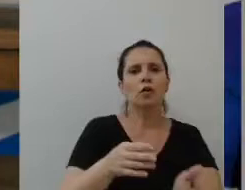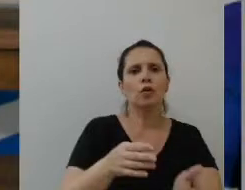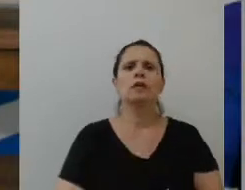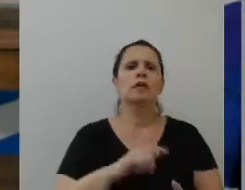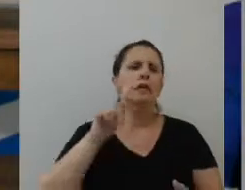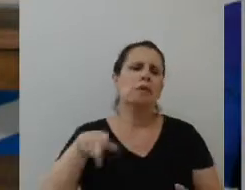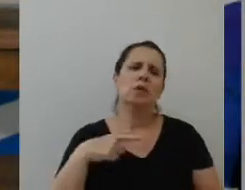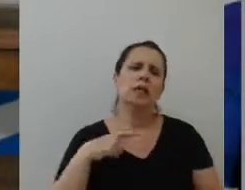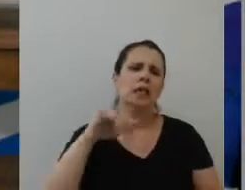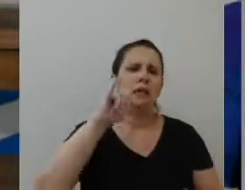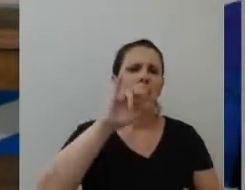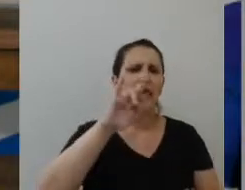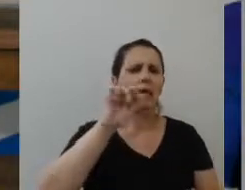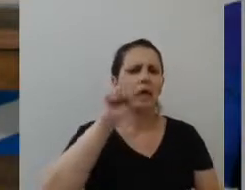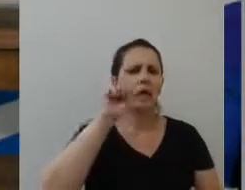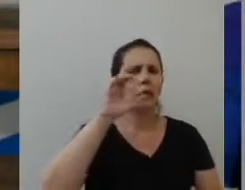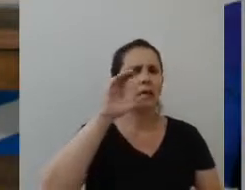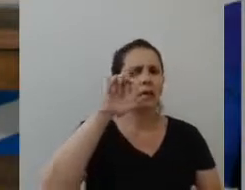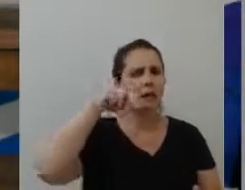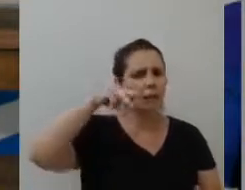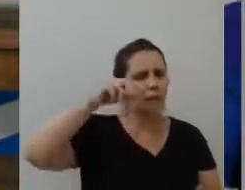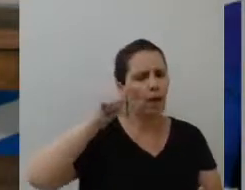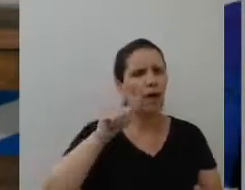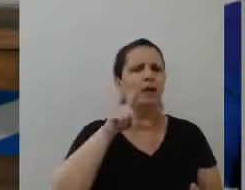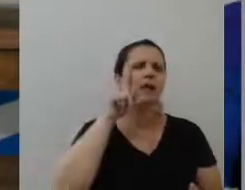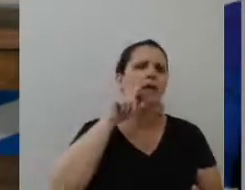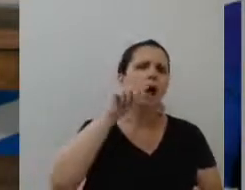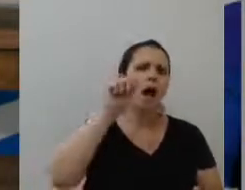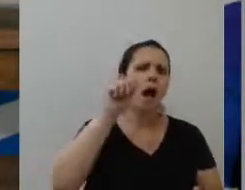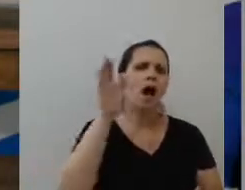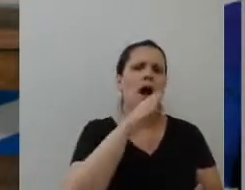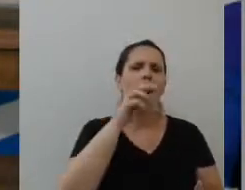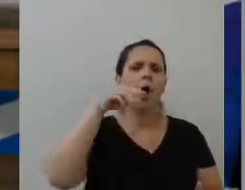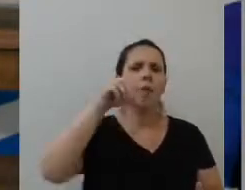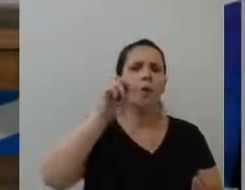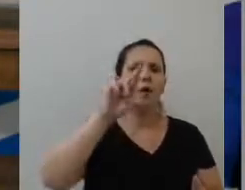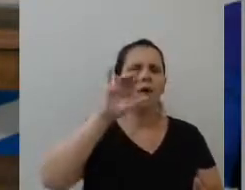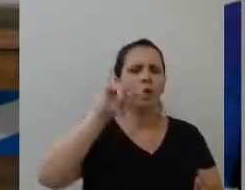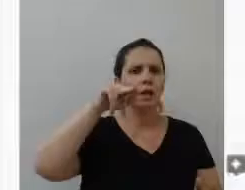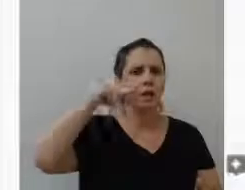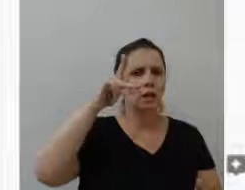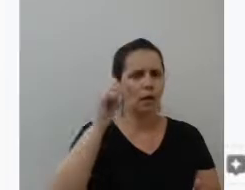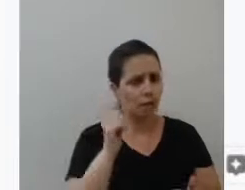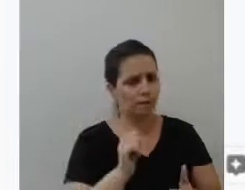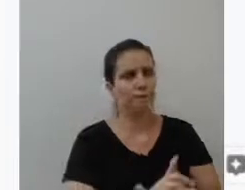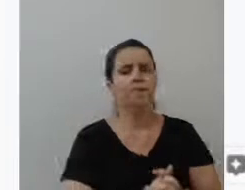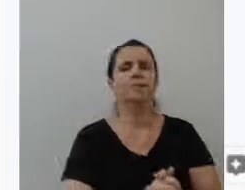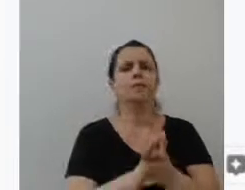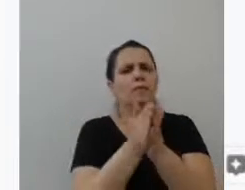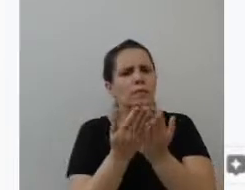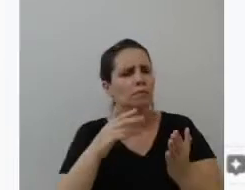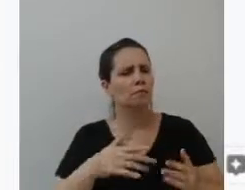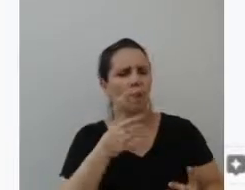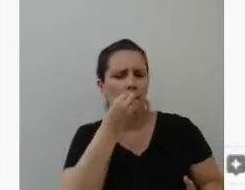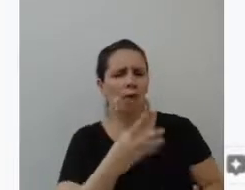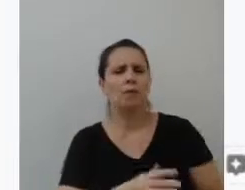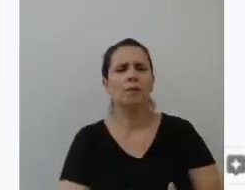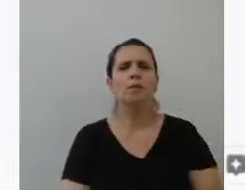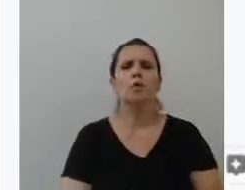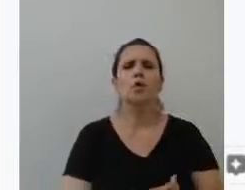o Guarani, tem a Moreninha, tem livros bem legais. O romantismo está relacionado com o surgimento de qual público?